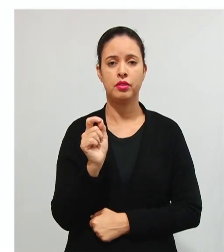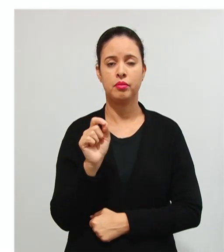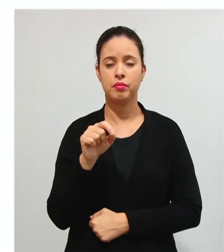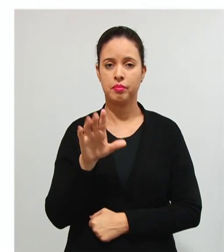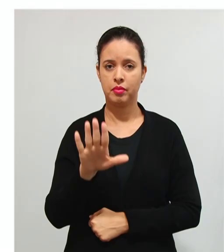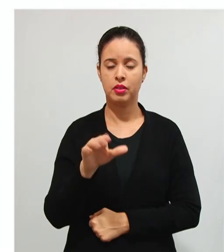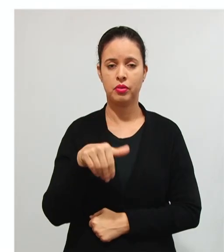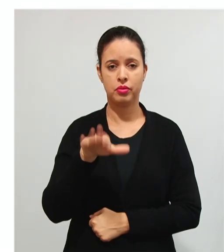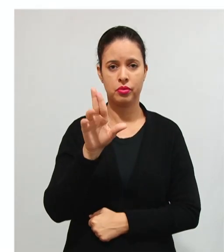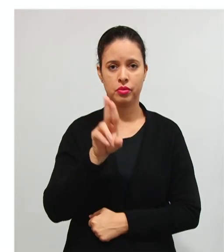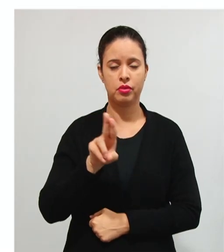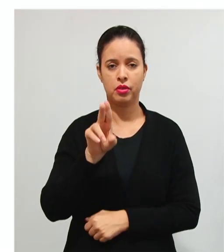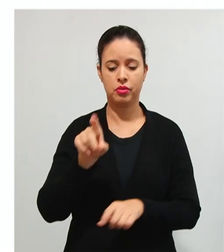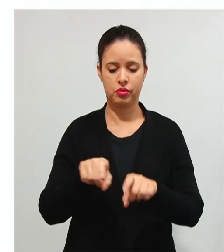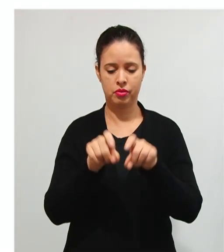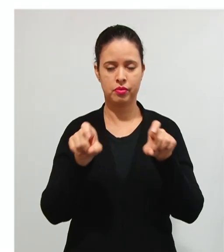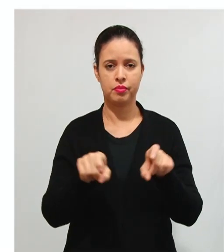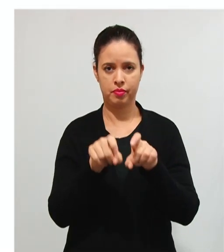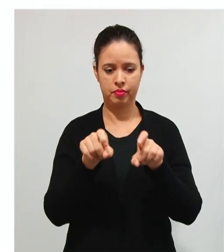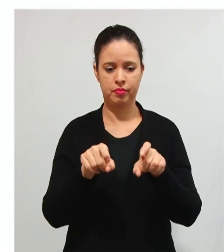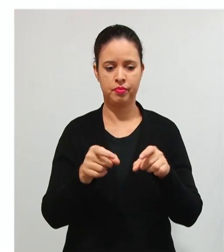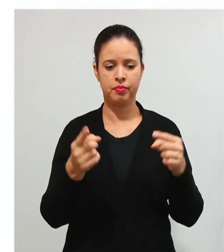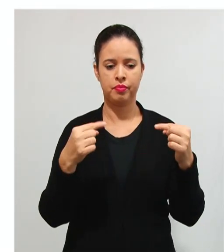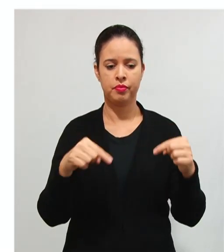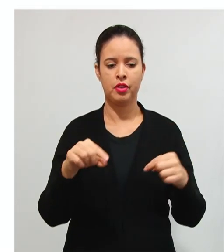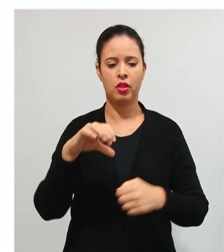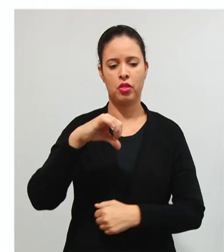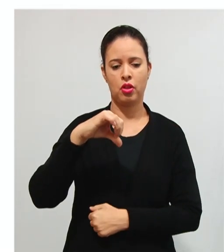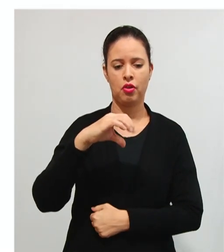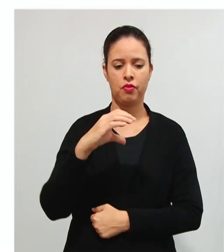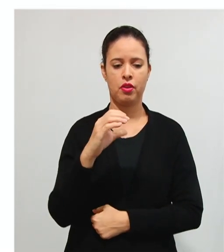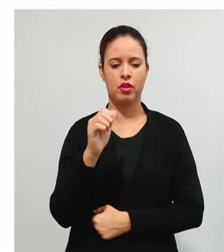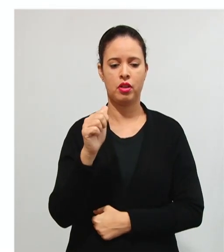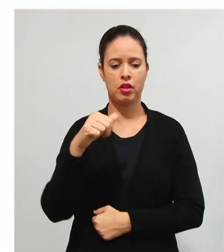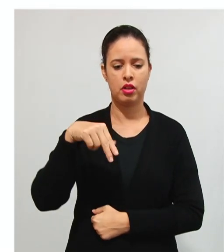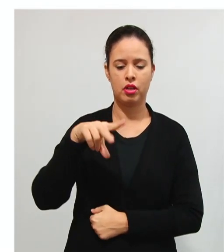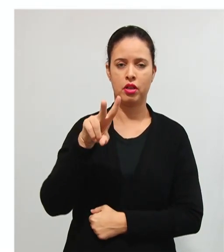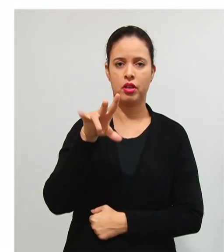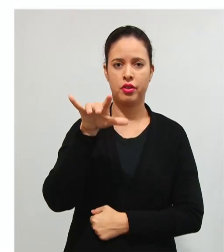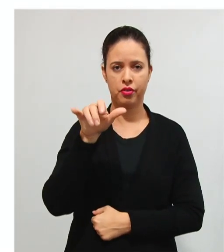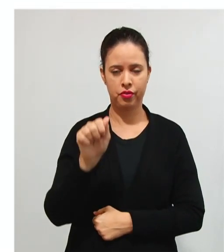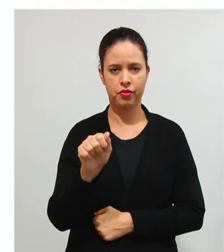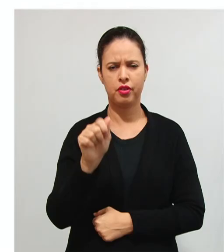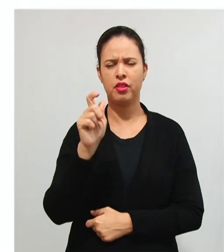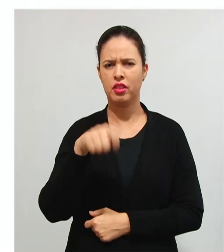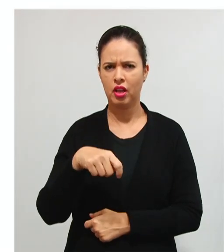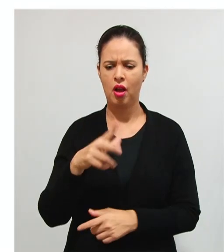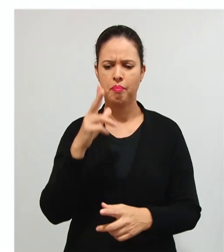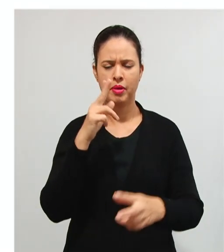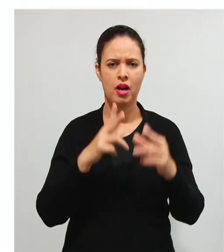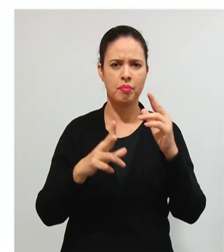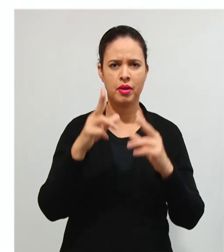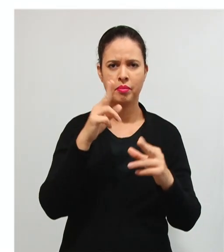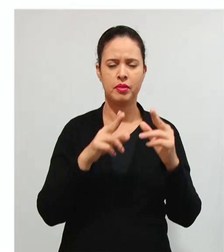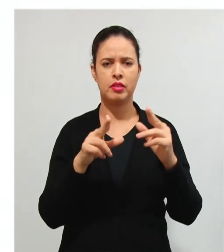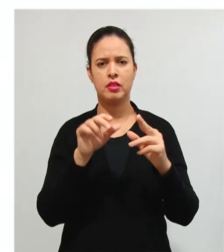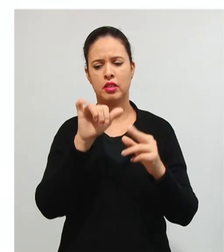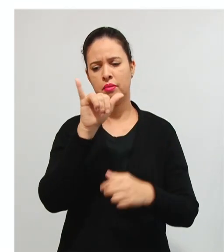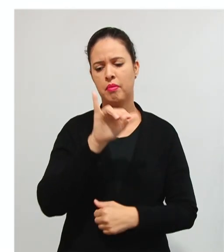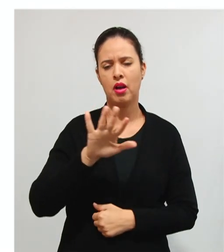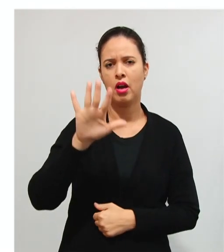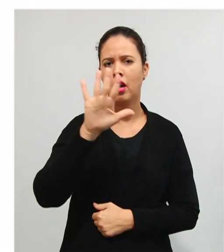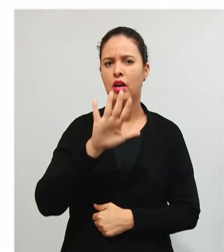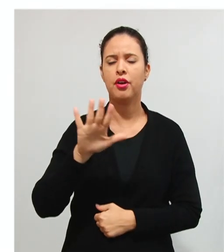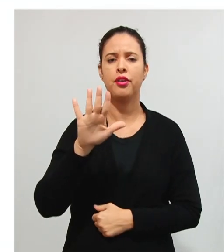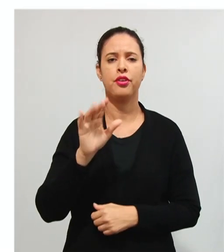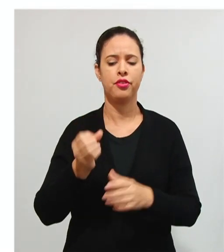mais usual é a ferramenta para o computador. O Canvas, que é uma ferramenta que permite a elaboração de designer gráfico. Eu